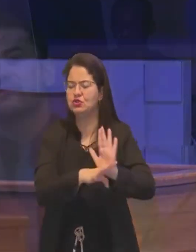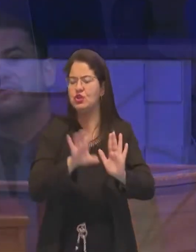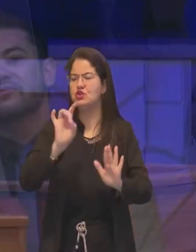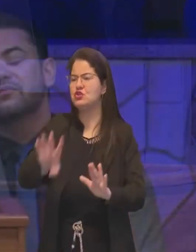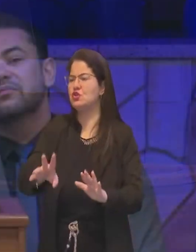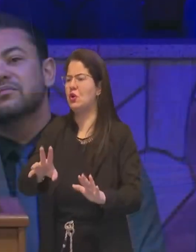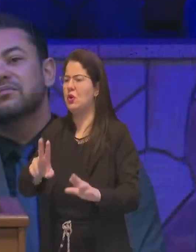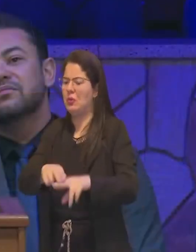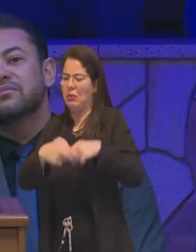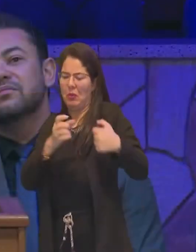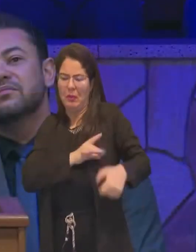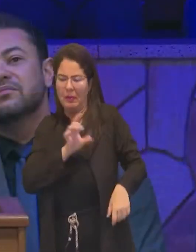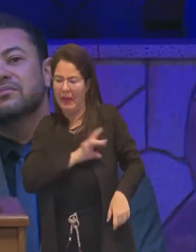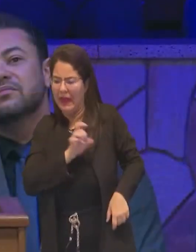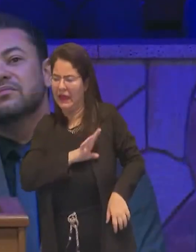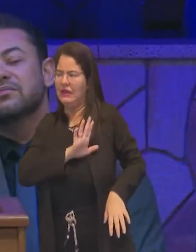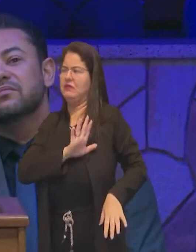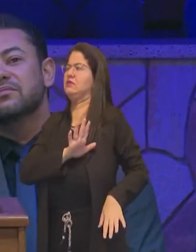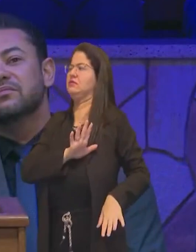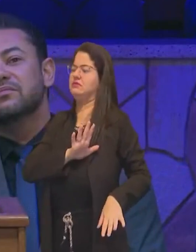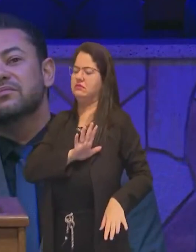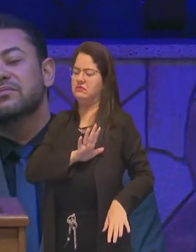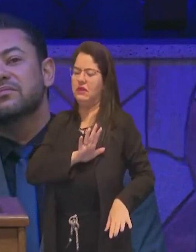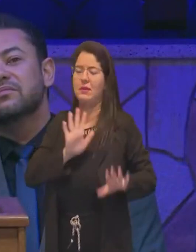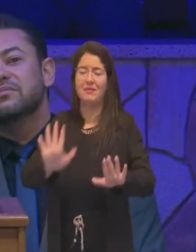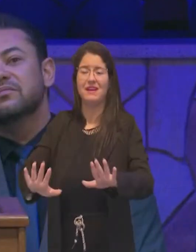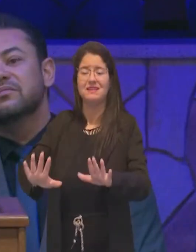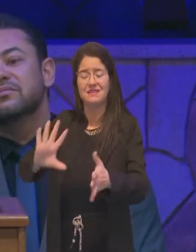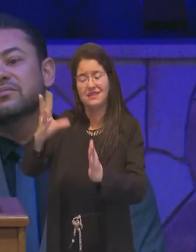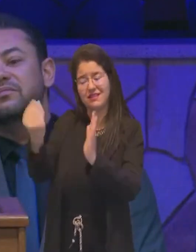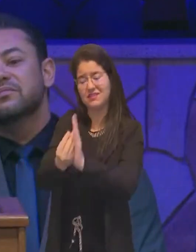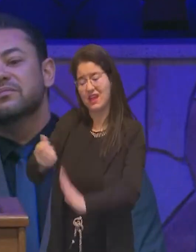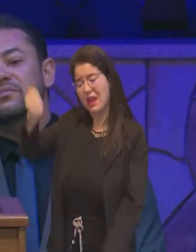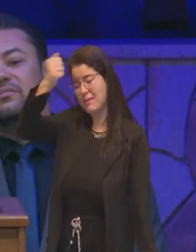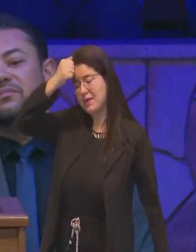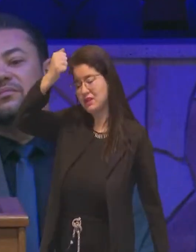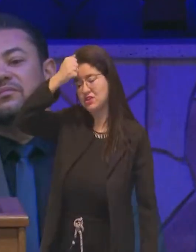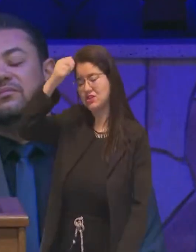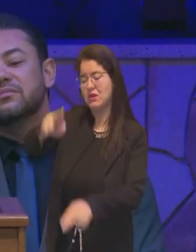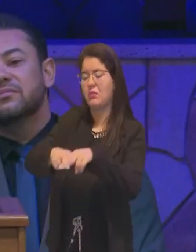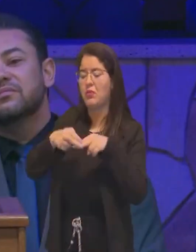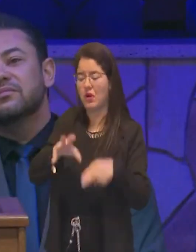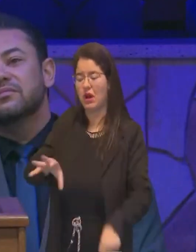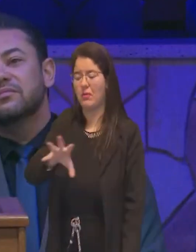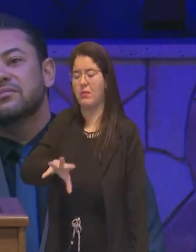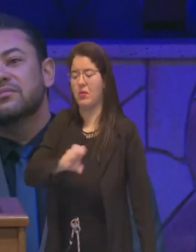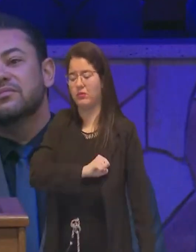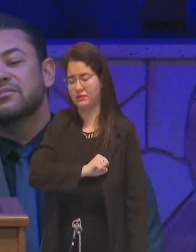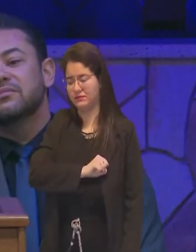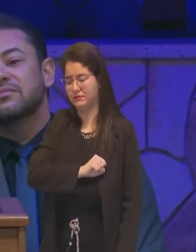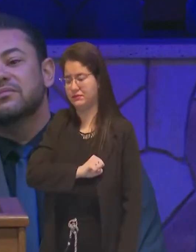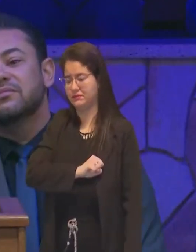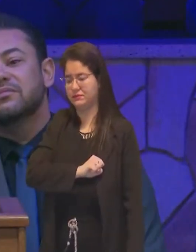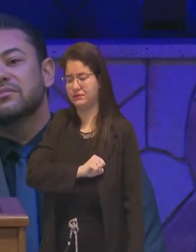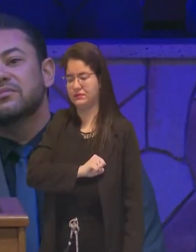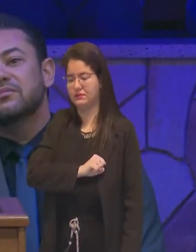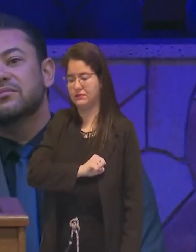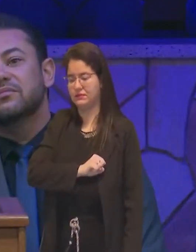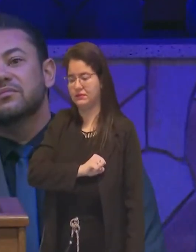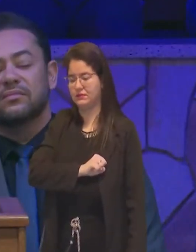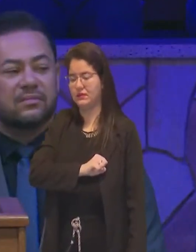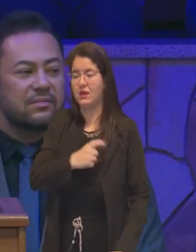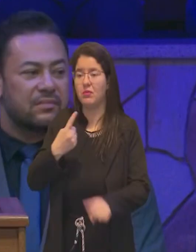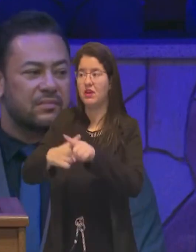celestial, mas sim uma igreja arrependida, que faz tudo por amor, o mesmo que foi demonstrado a ela